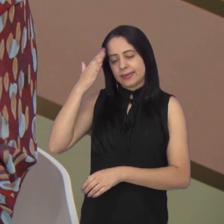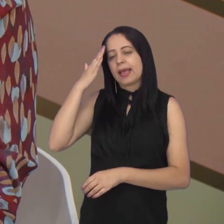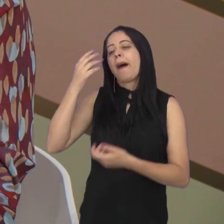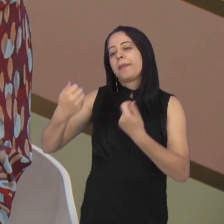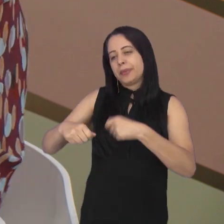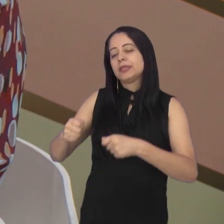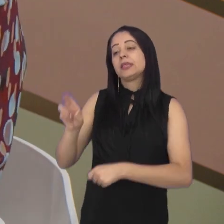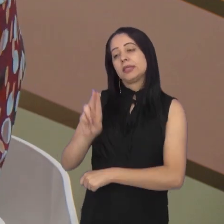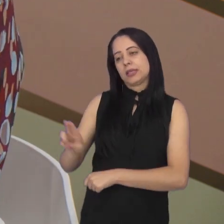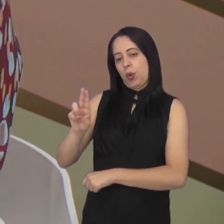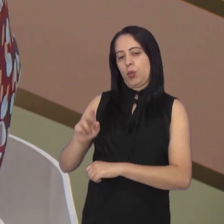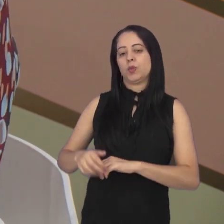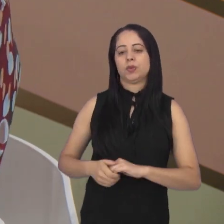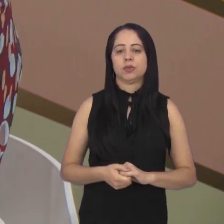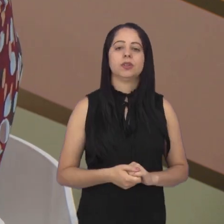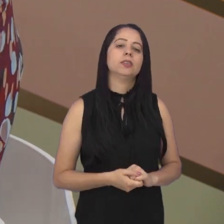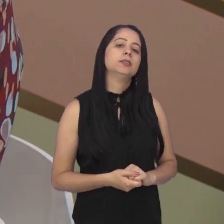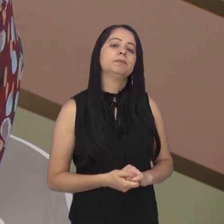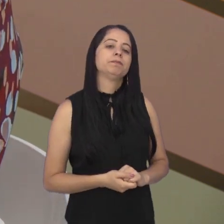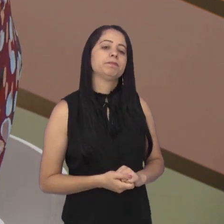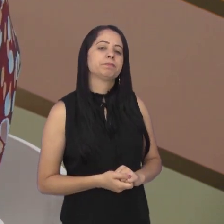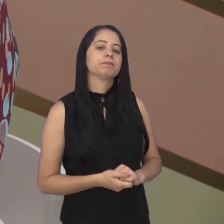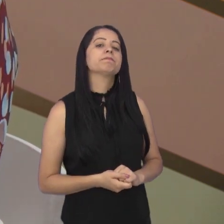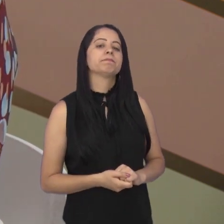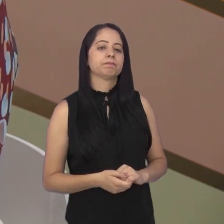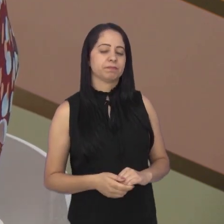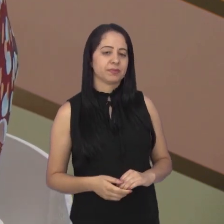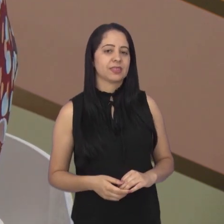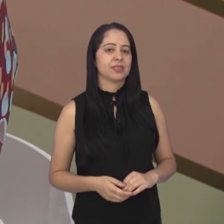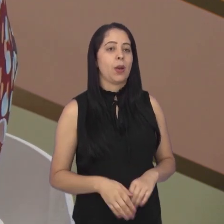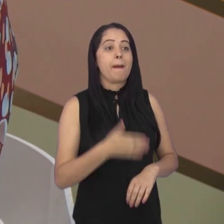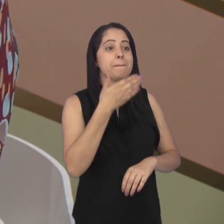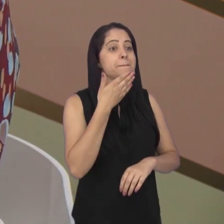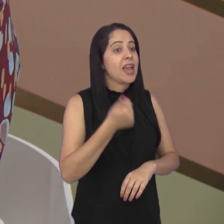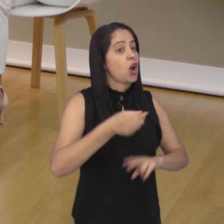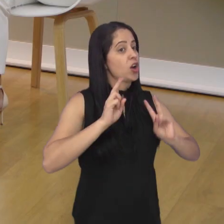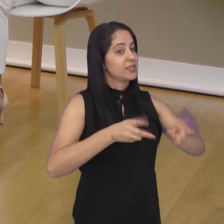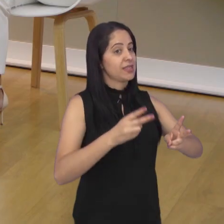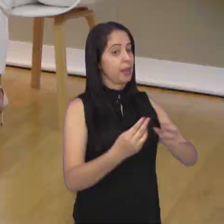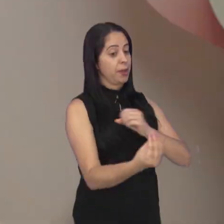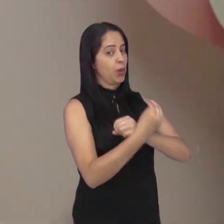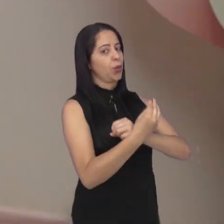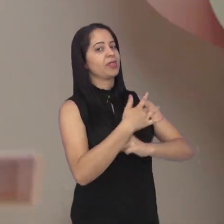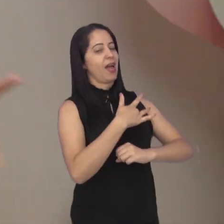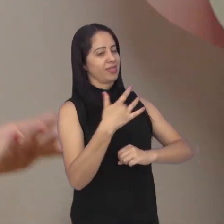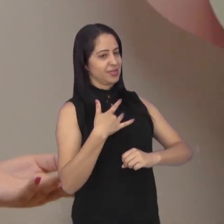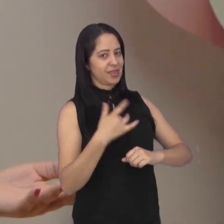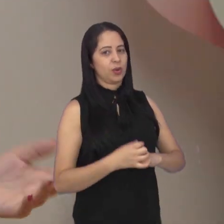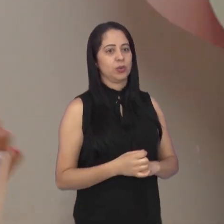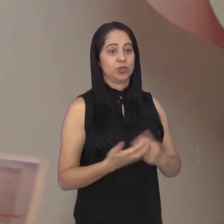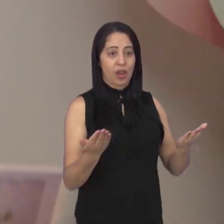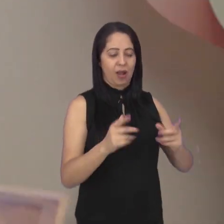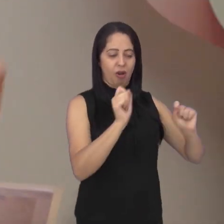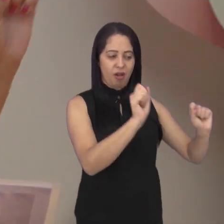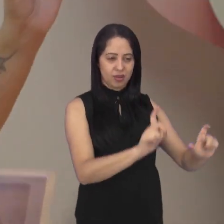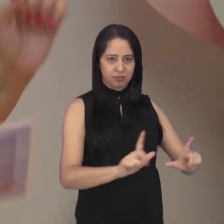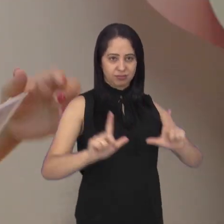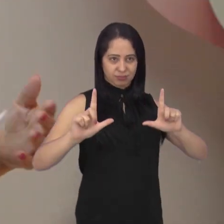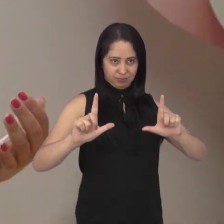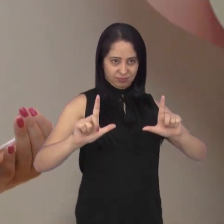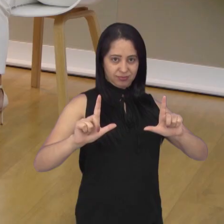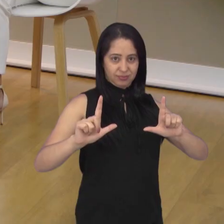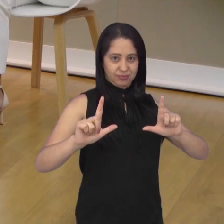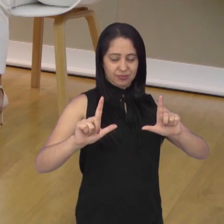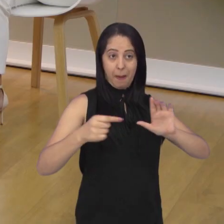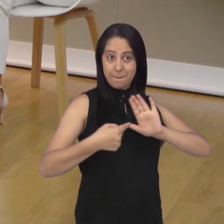Aí ele sabe a hora que ele vai precisar. Tá certo. E a gente sempre fala aqui no programa que prevenir é melhor do que remediar. Então a gente preparou um